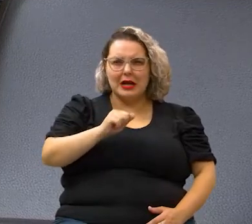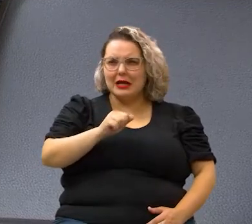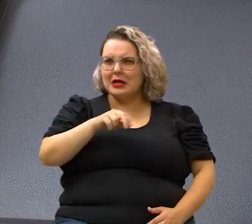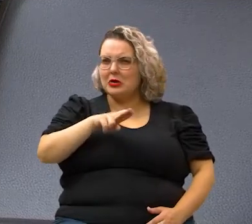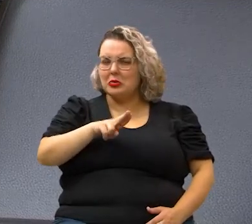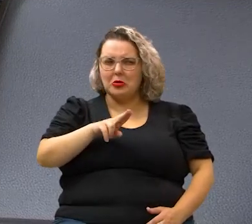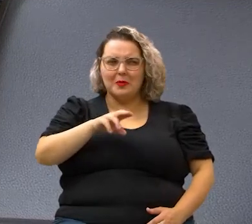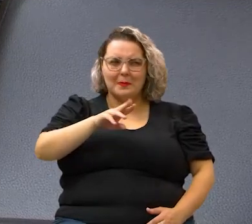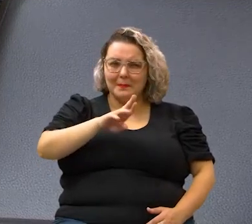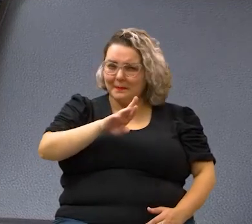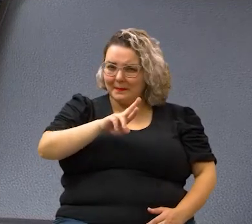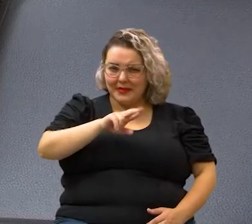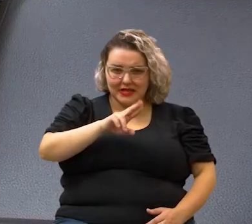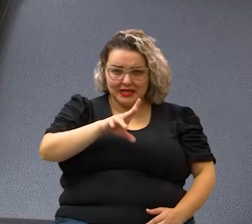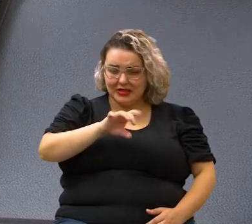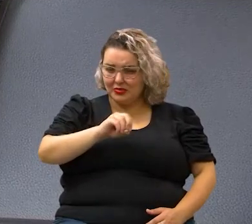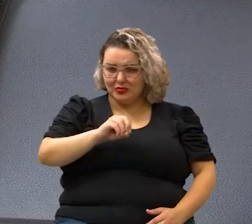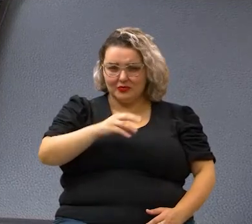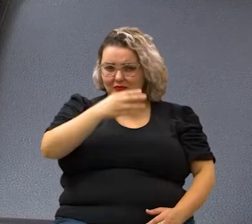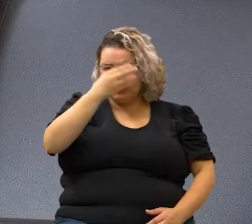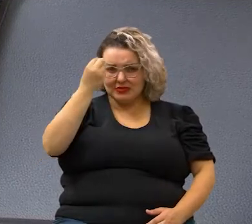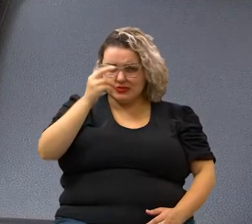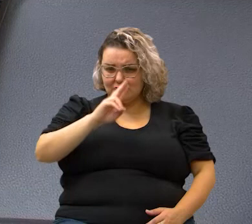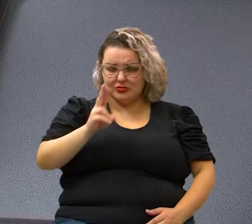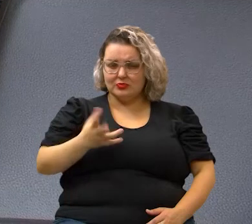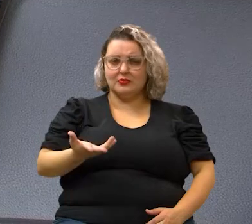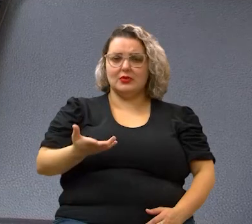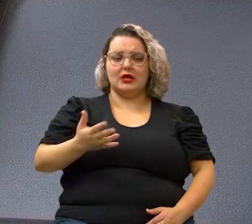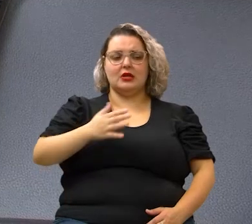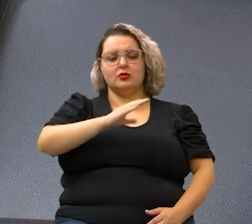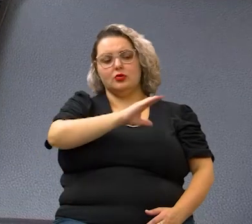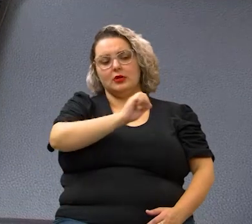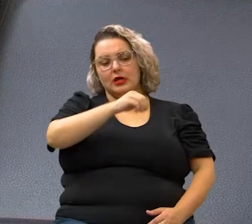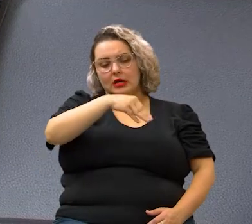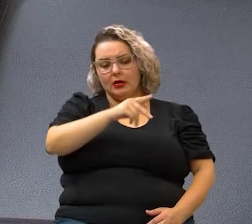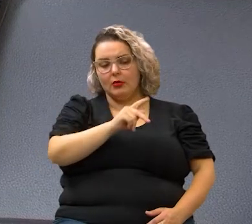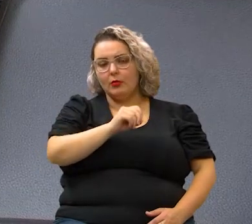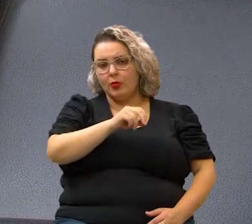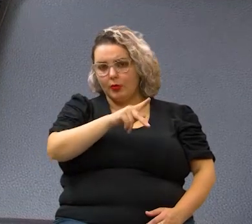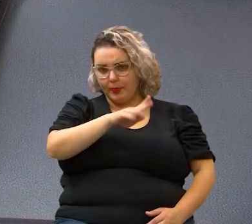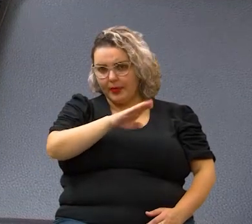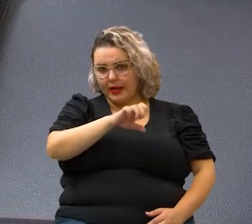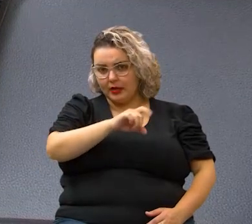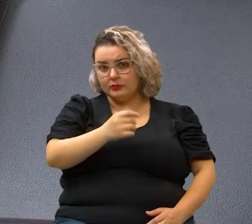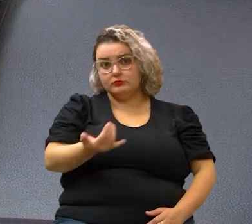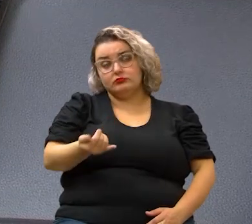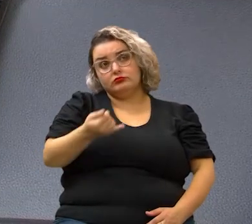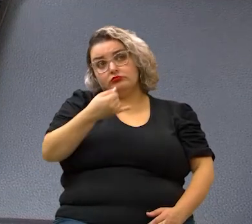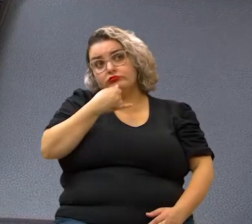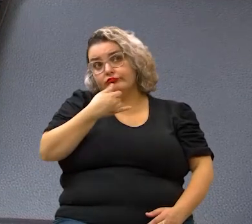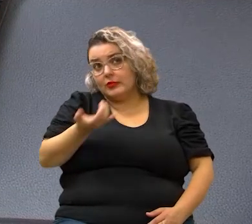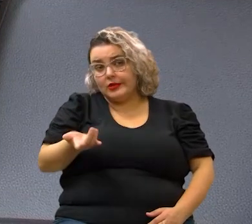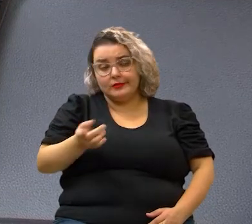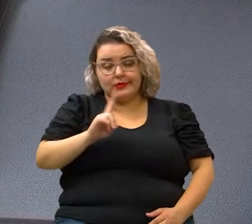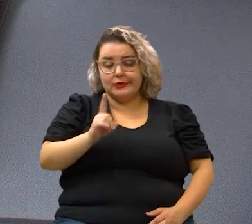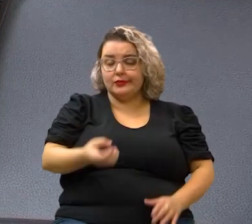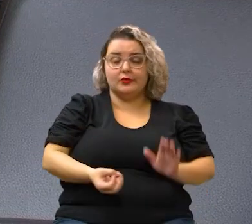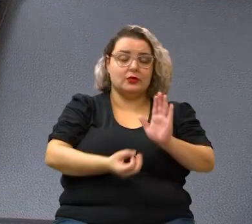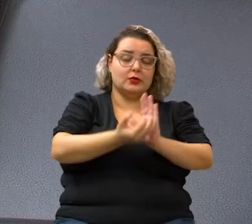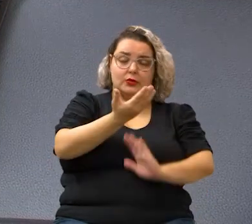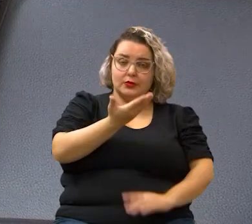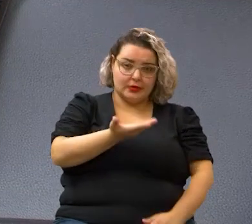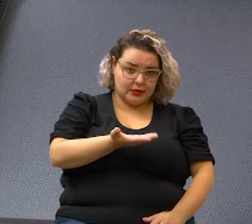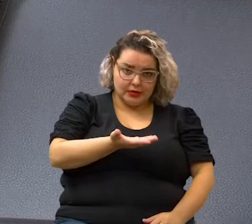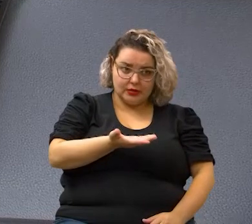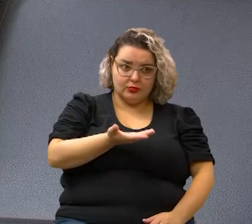do Campo Belo, e infelizmente acabou não sendo implantada, porém é uma